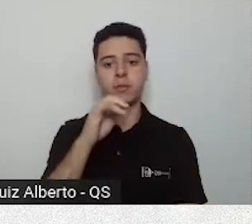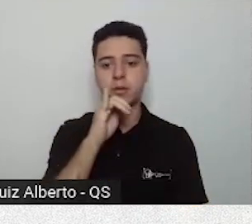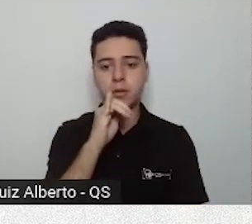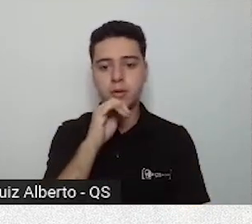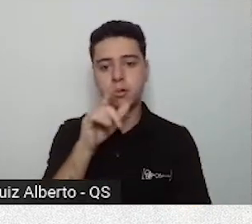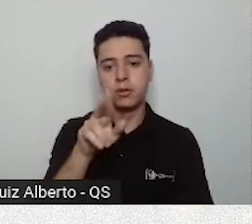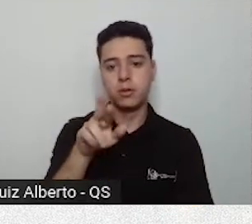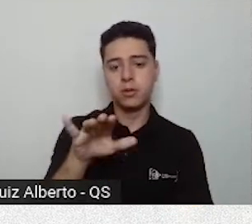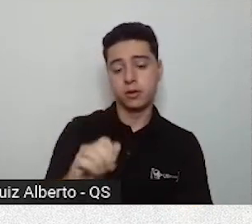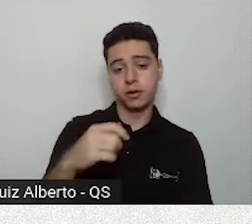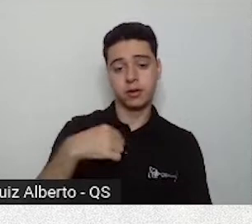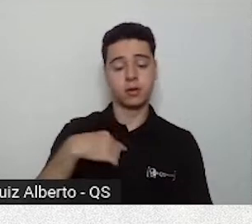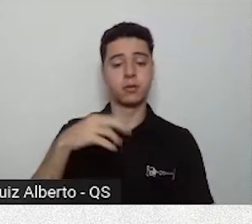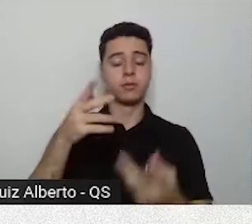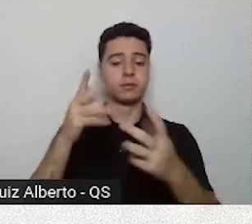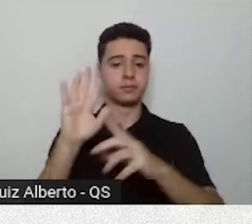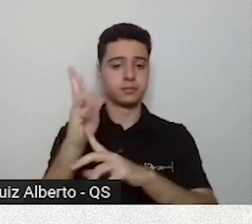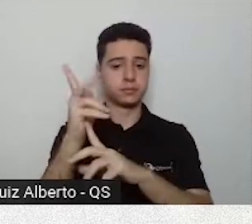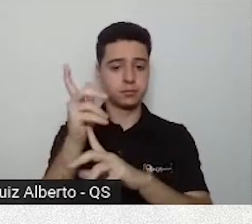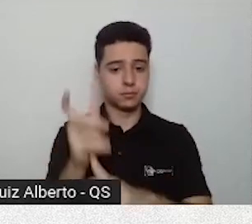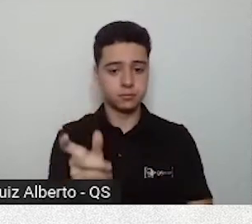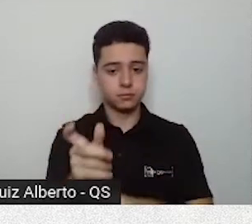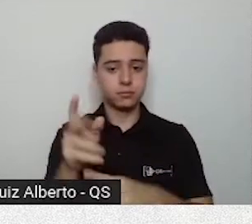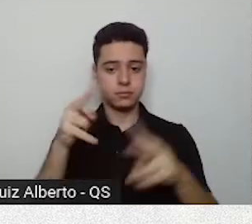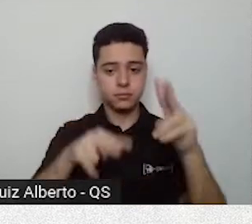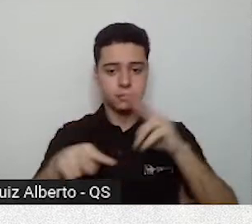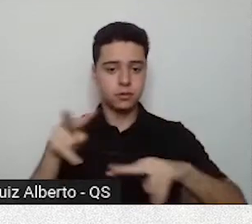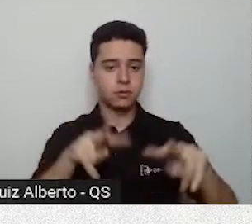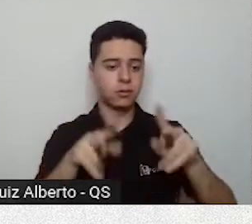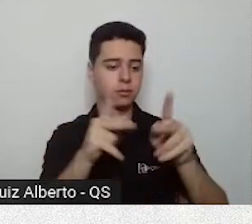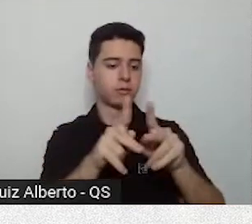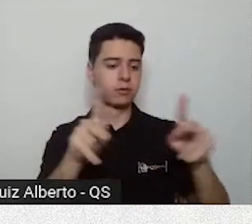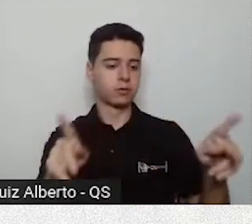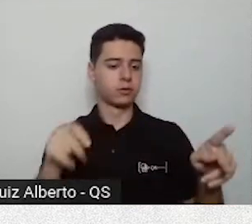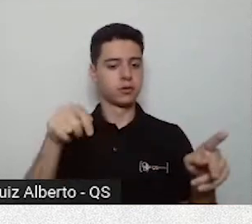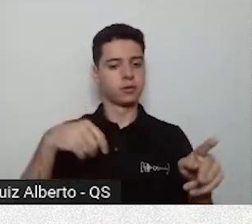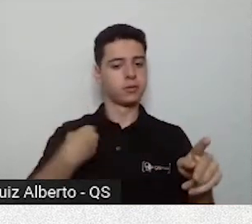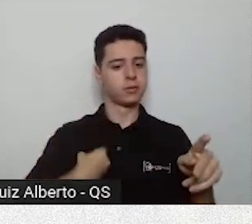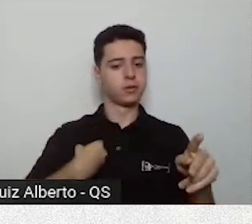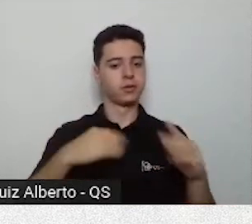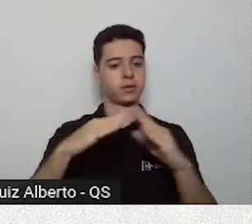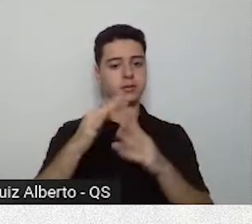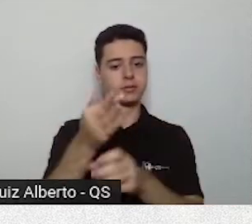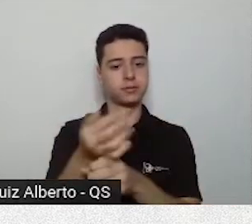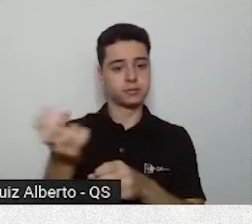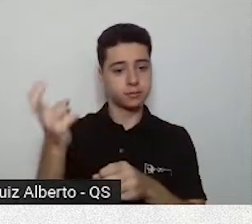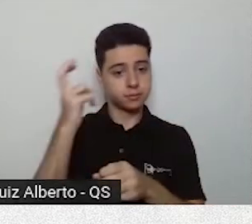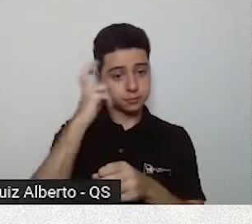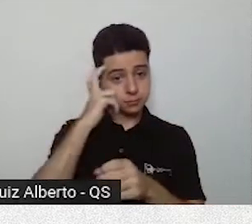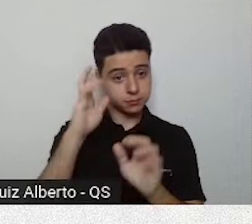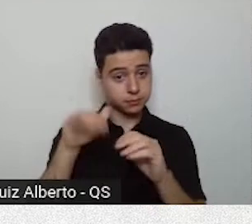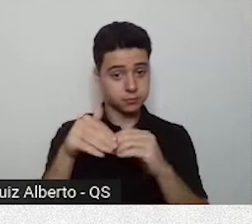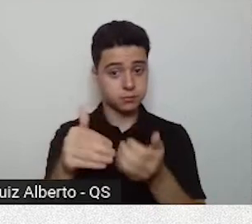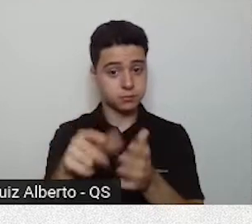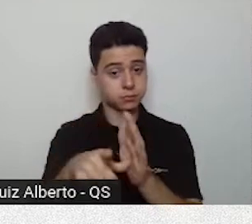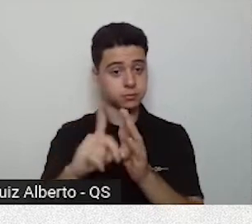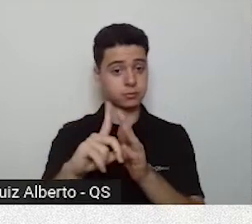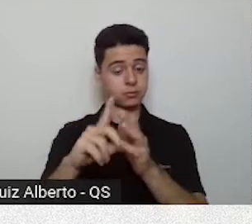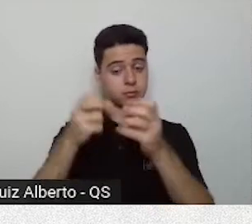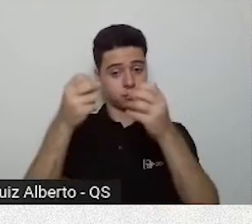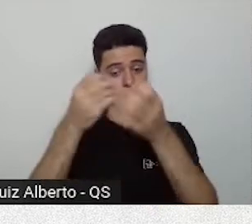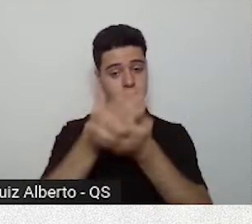artista visual e educadora da Casa Fit de Cultura. Antes de começar, farei minha